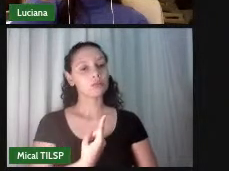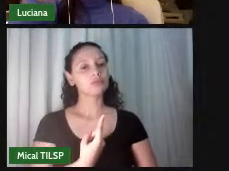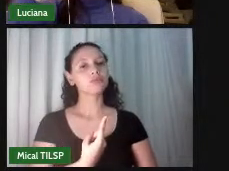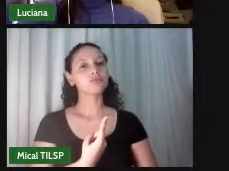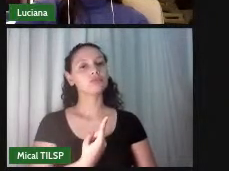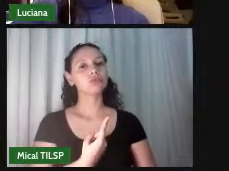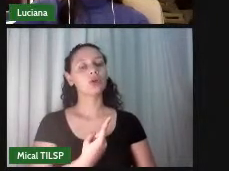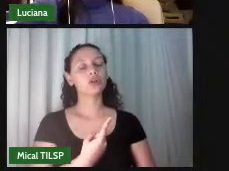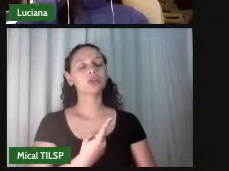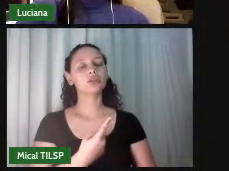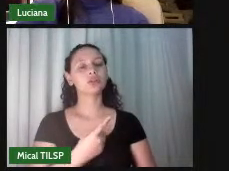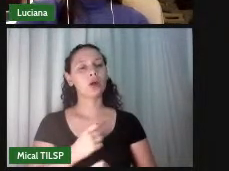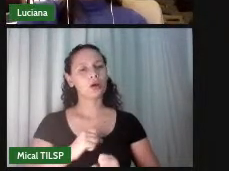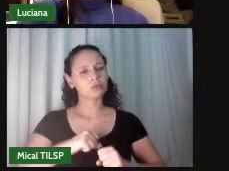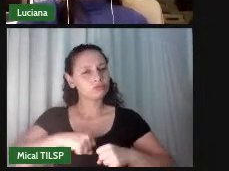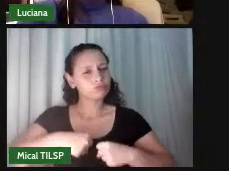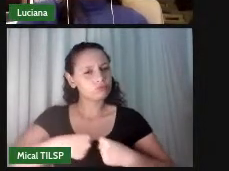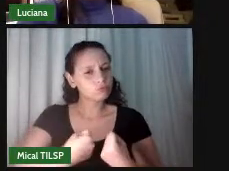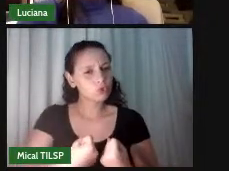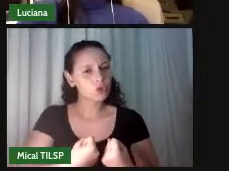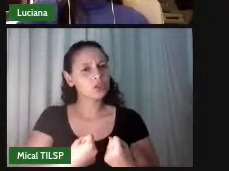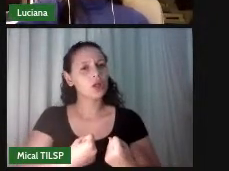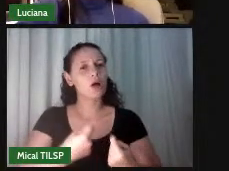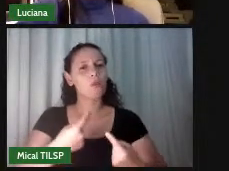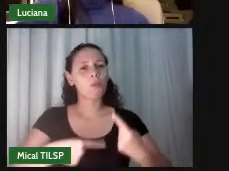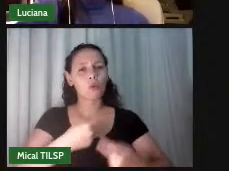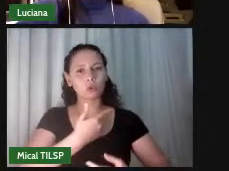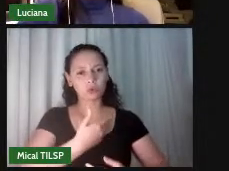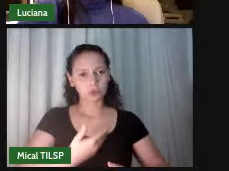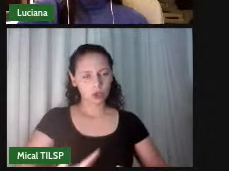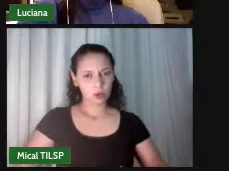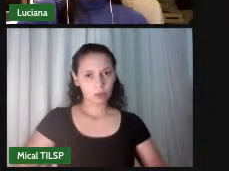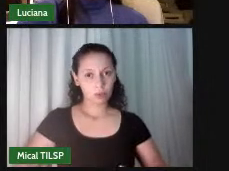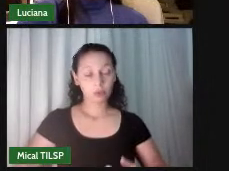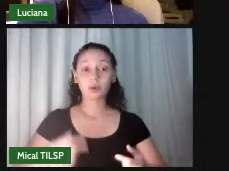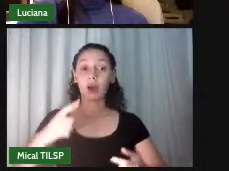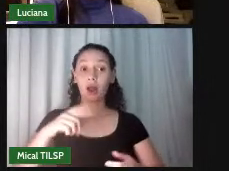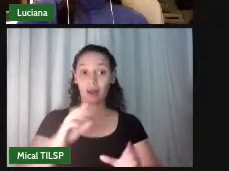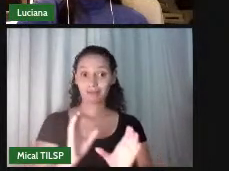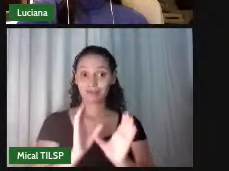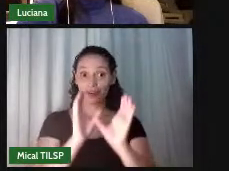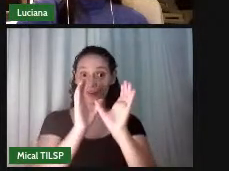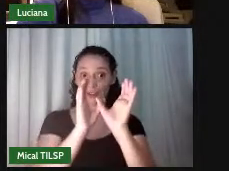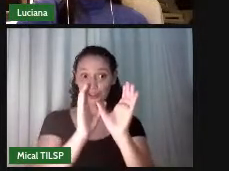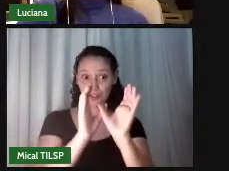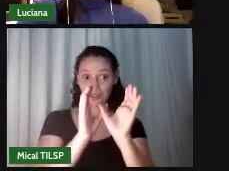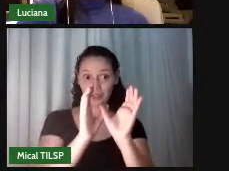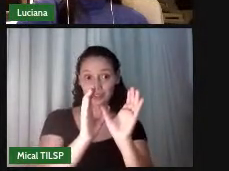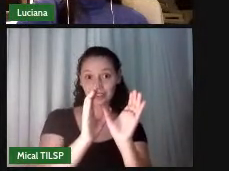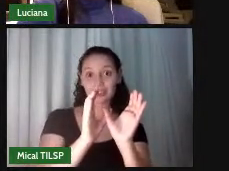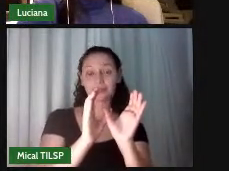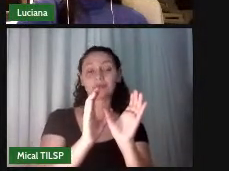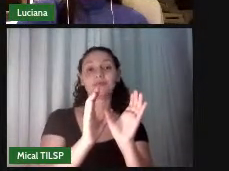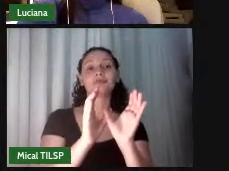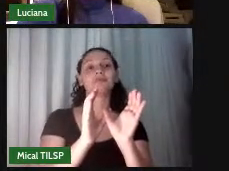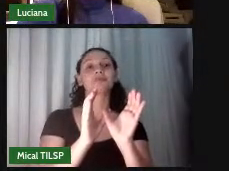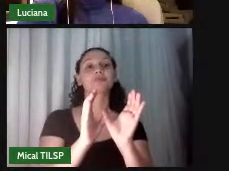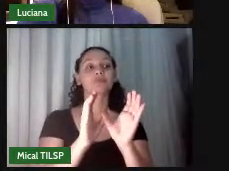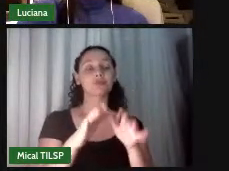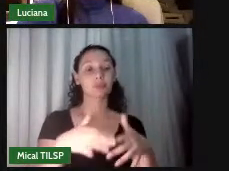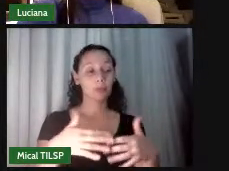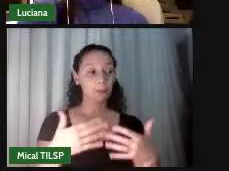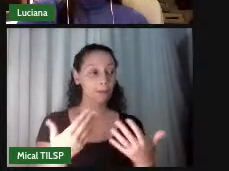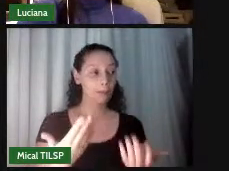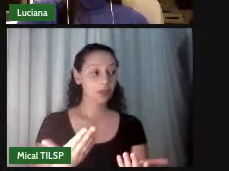políticas públicas, tá? Na nossa universidade é a UFJM, né? Universidade Federal dos Vales do Jequitinhonha e Mucuri. Então,